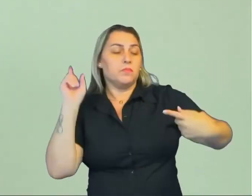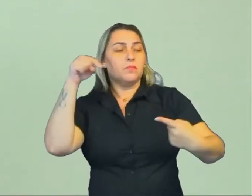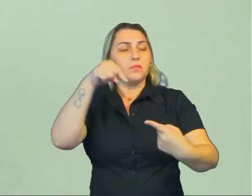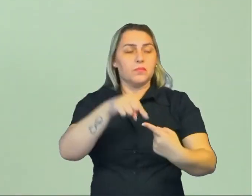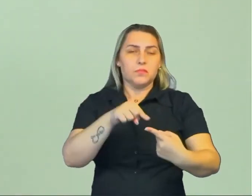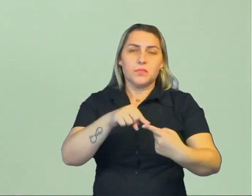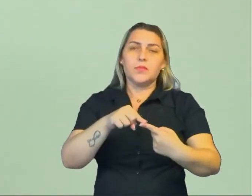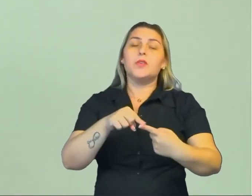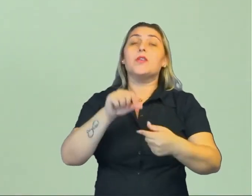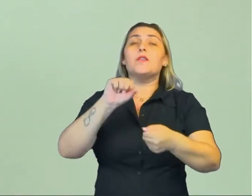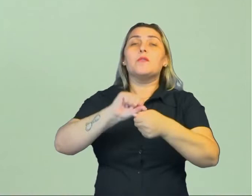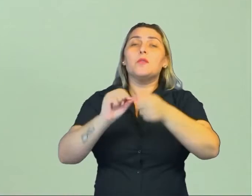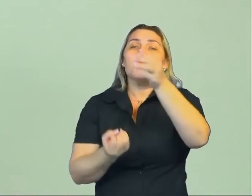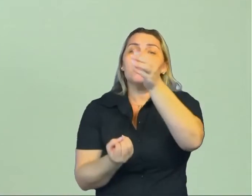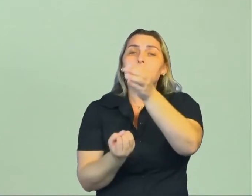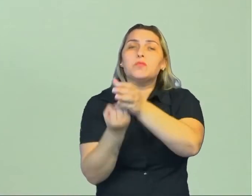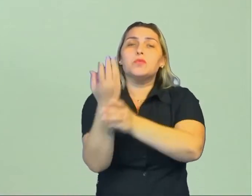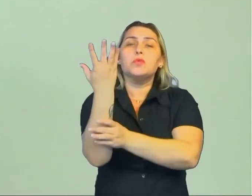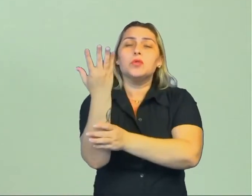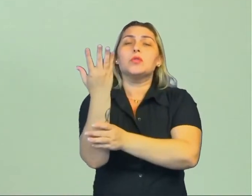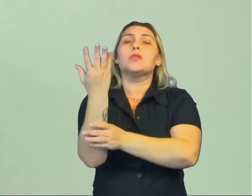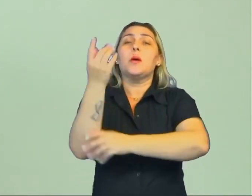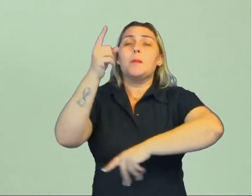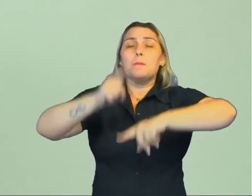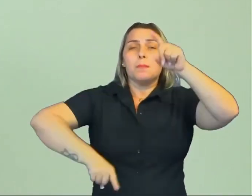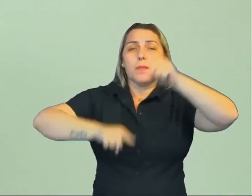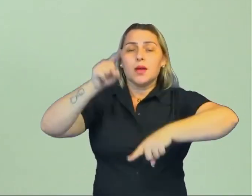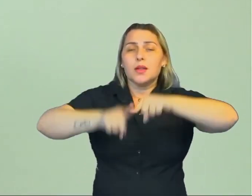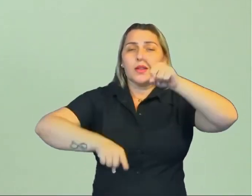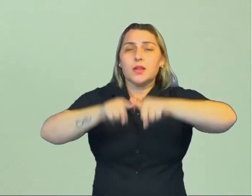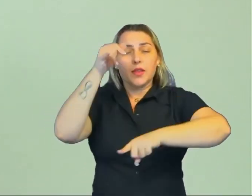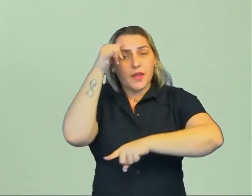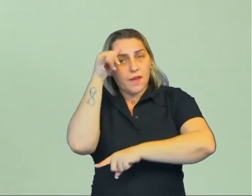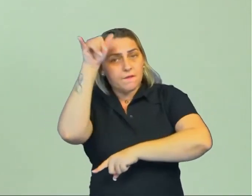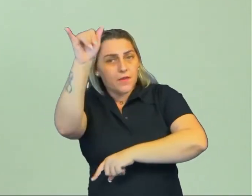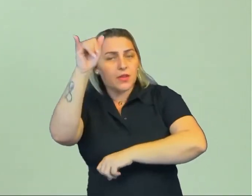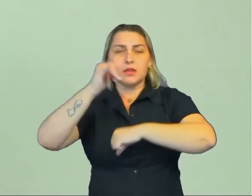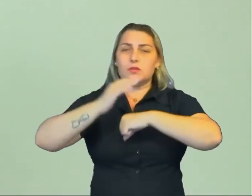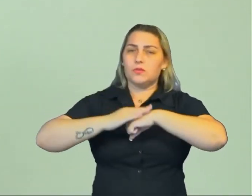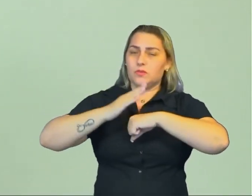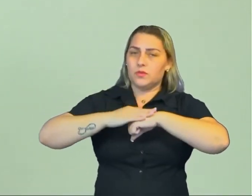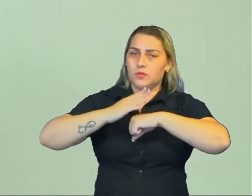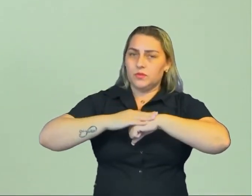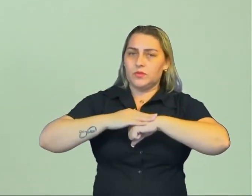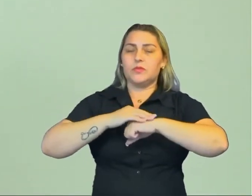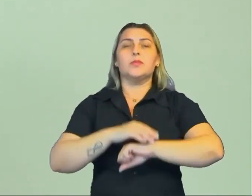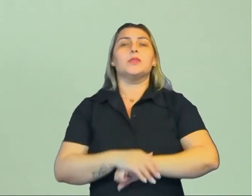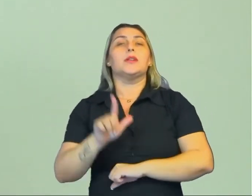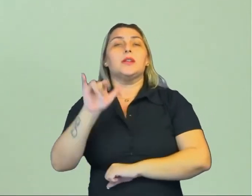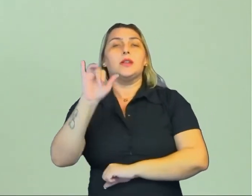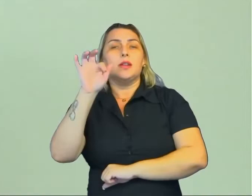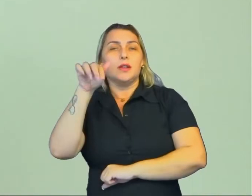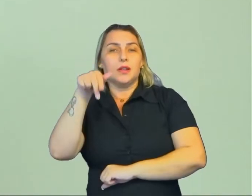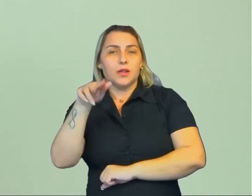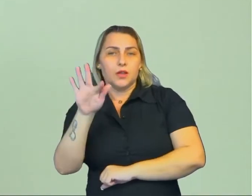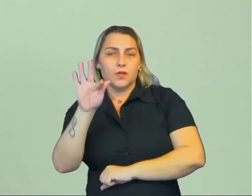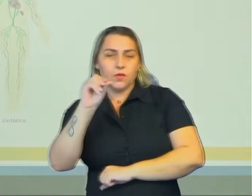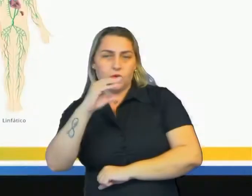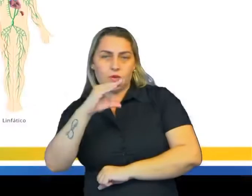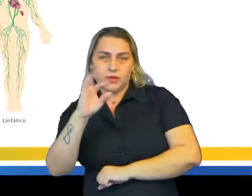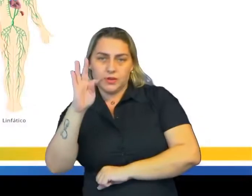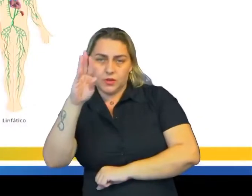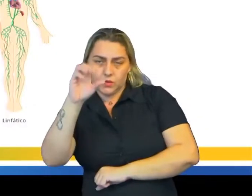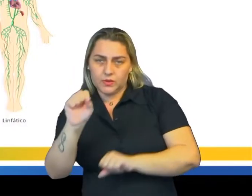de produzir materiais que combatem as doenças, que são os linfócitos.